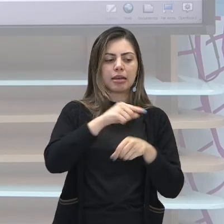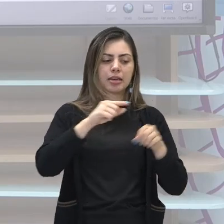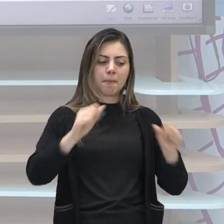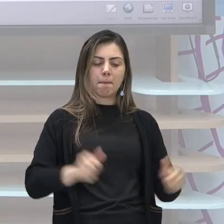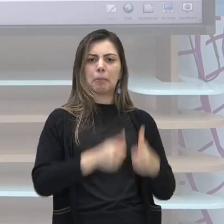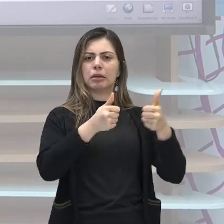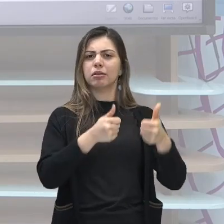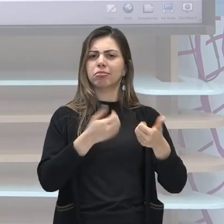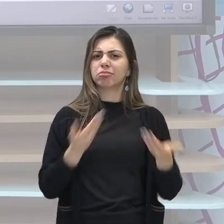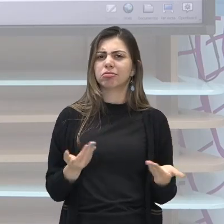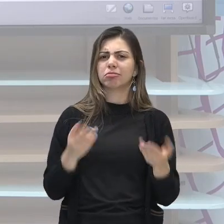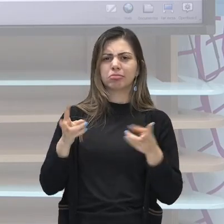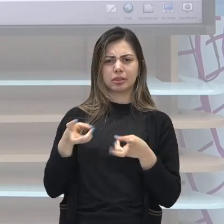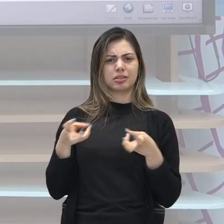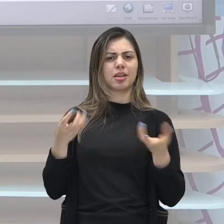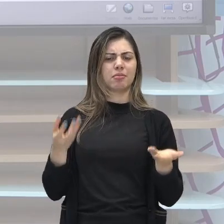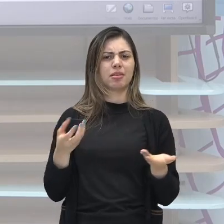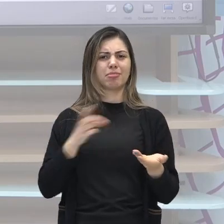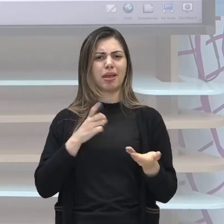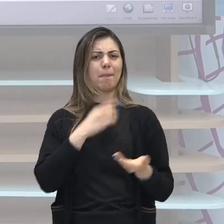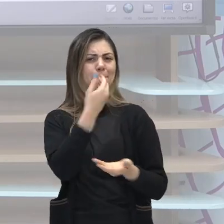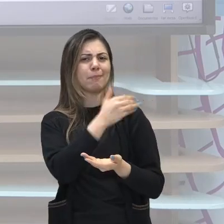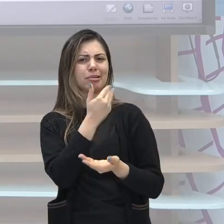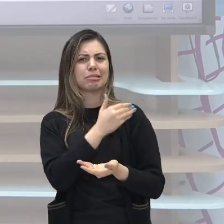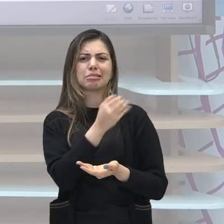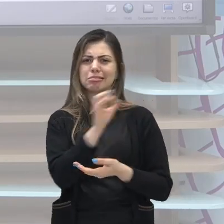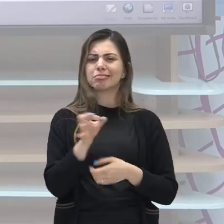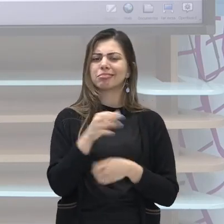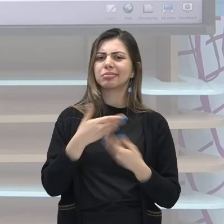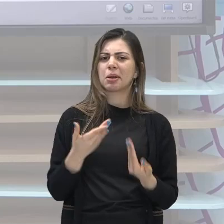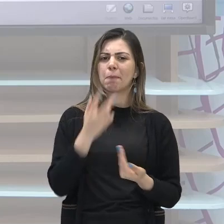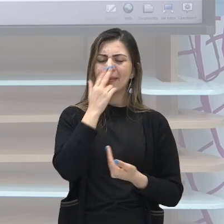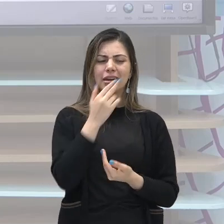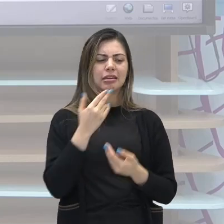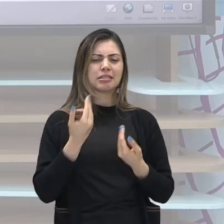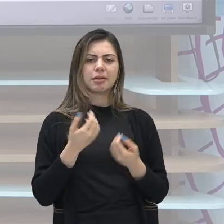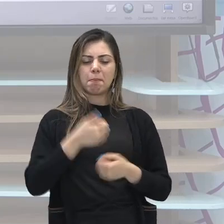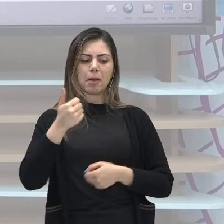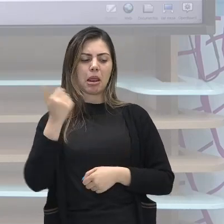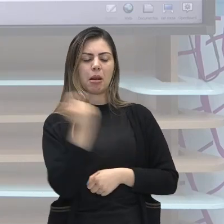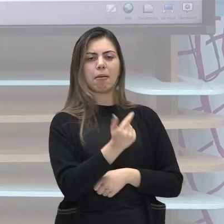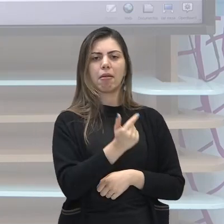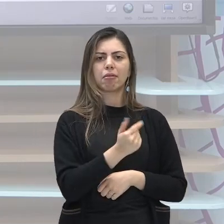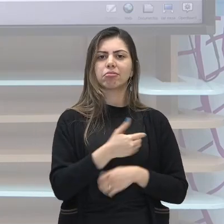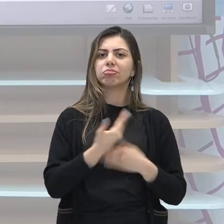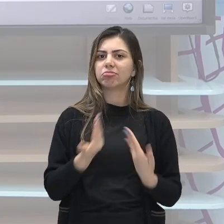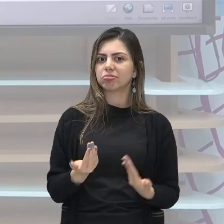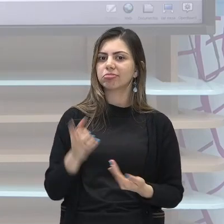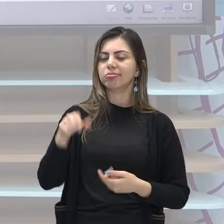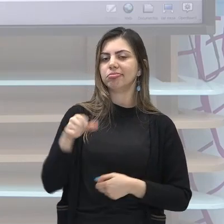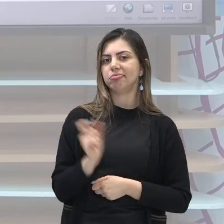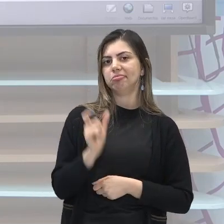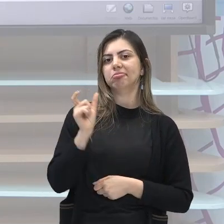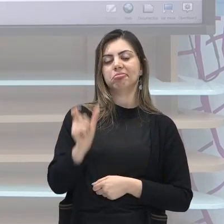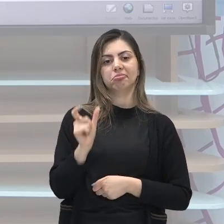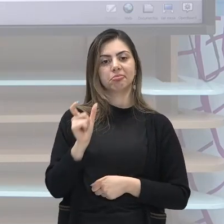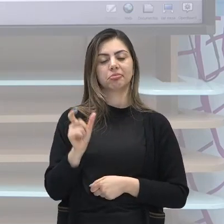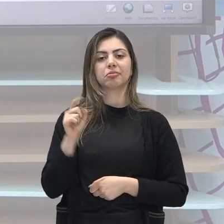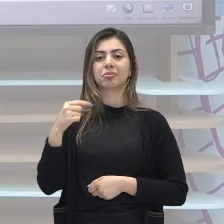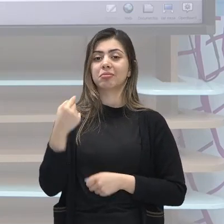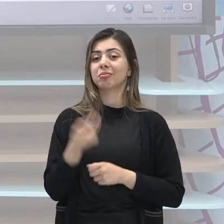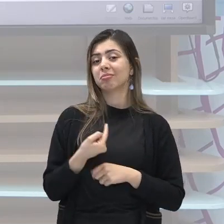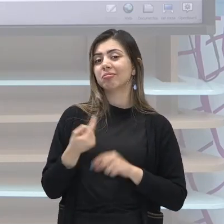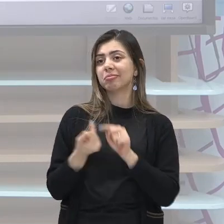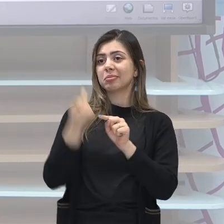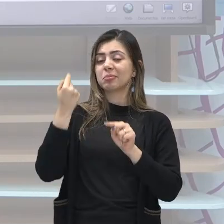só o quanto isso fere os outros povos, né? Então esse é um termo que também foi